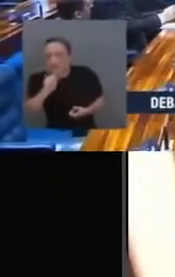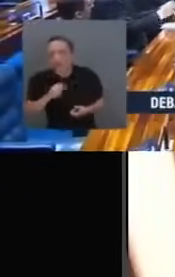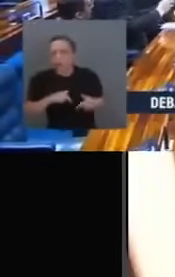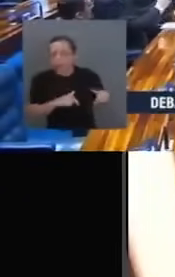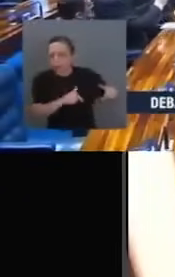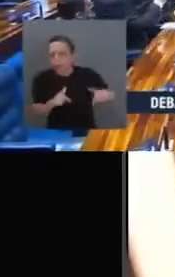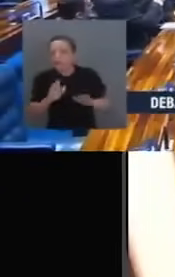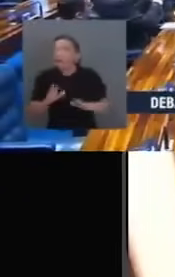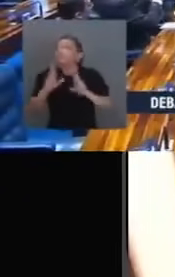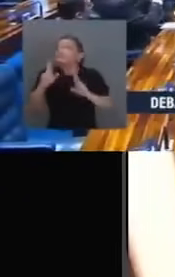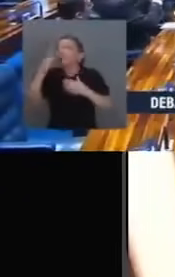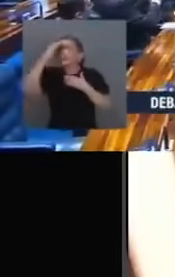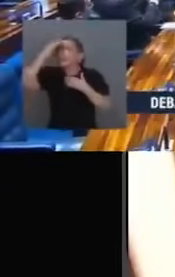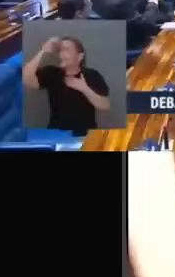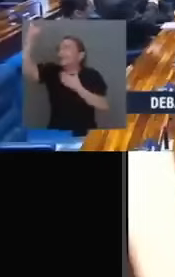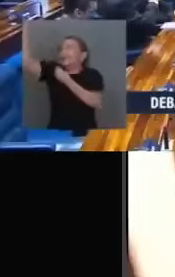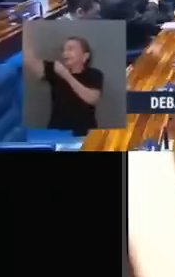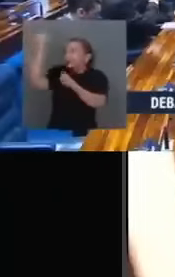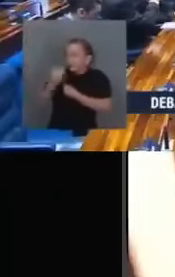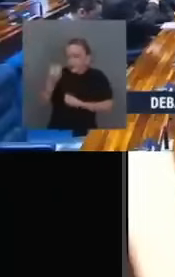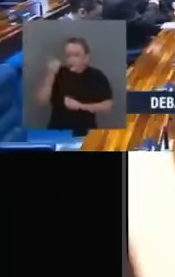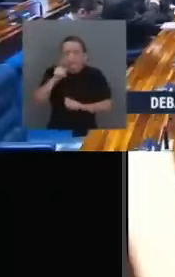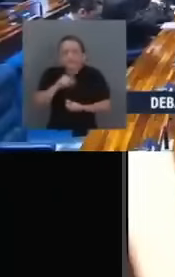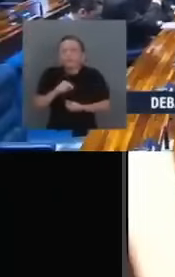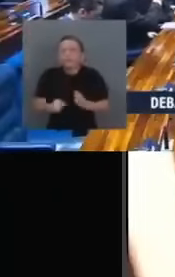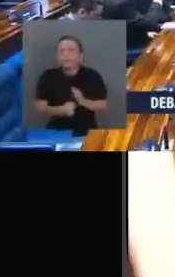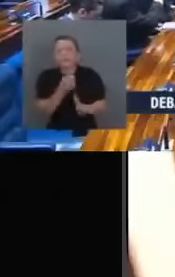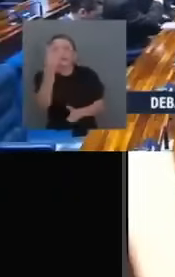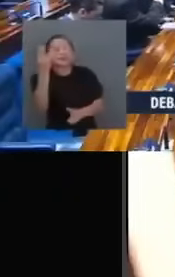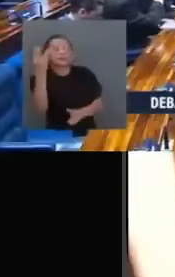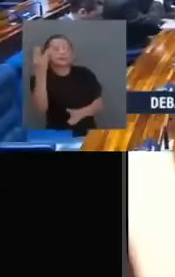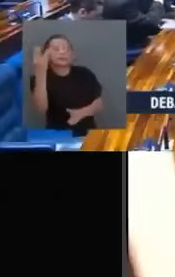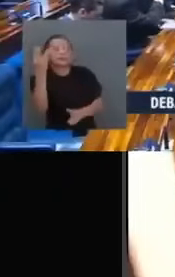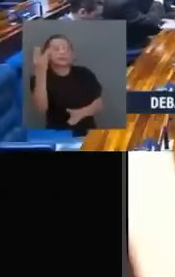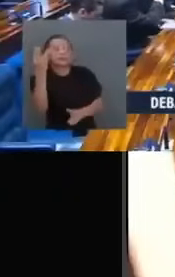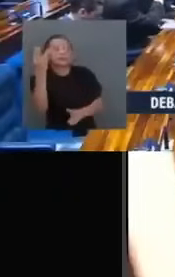graças a Deus consegui. Resisti a 3 tentativas de aborto.